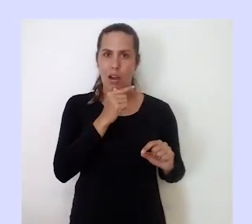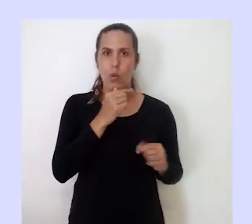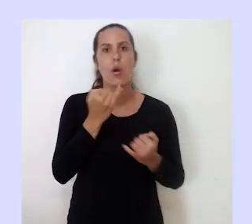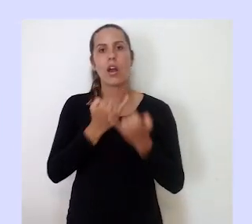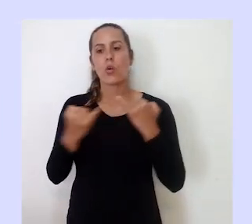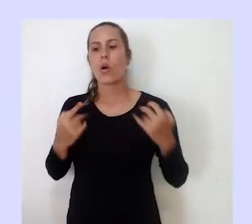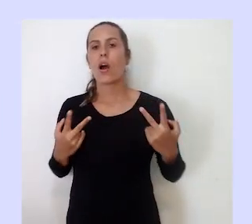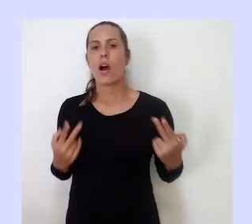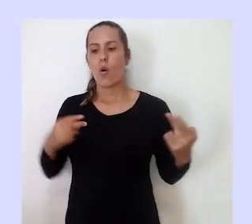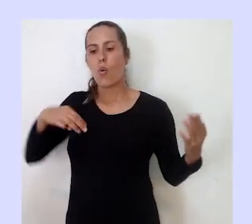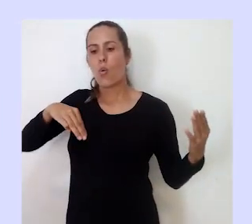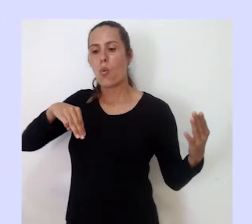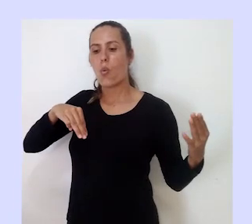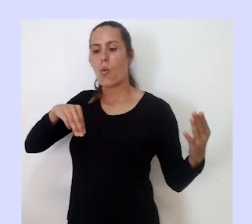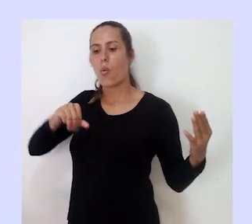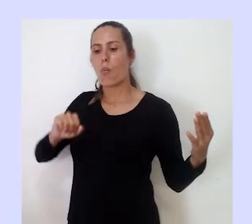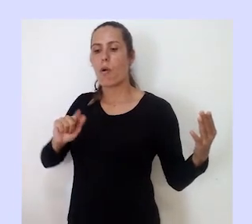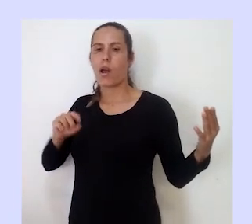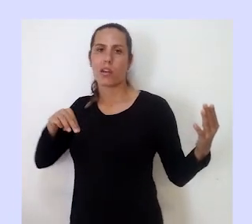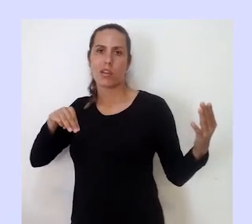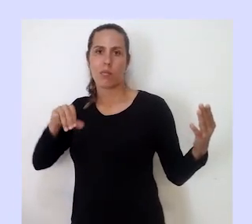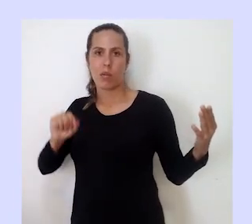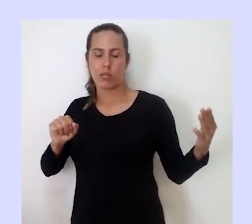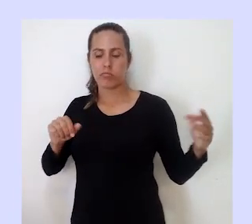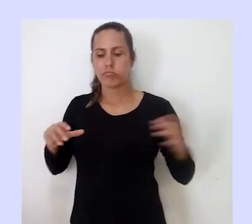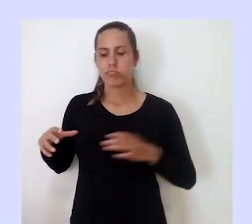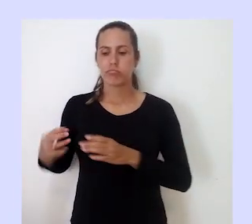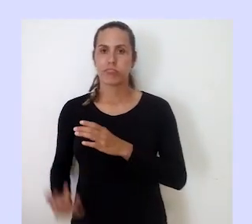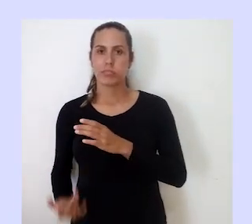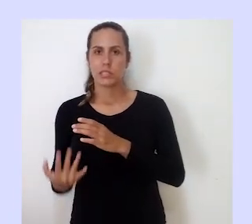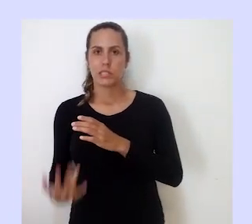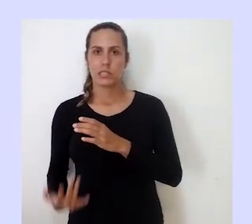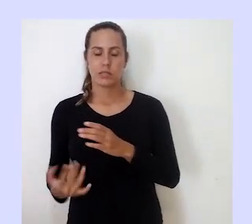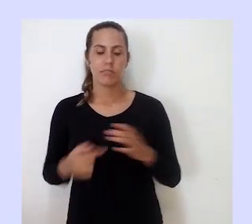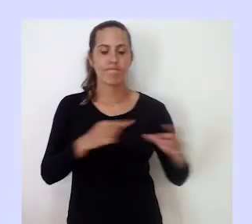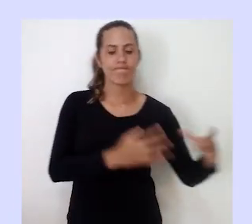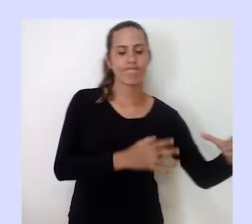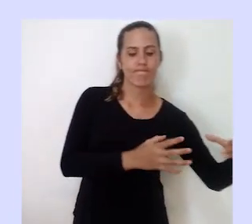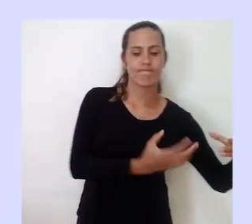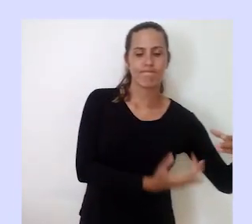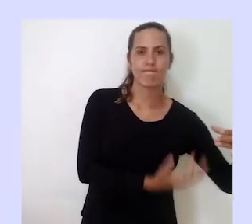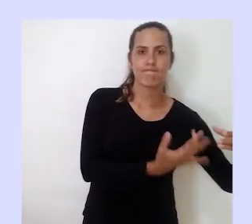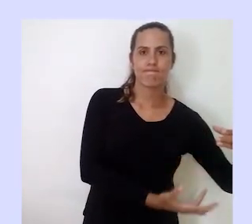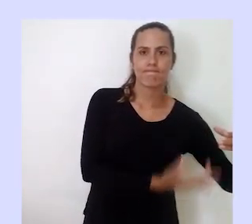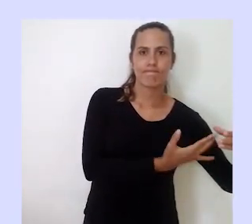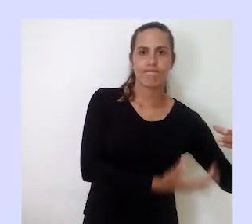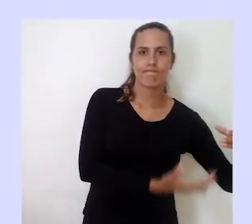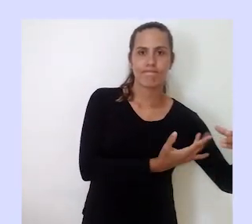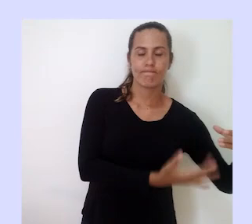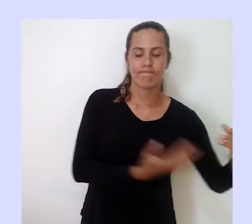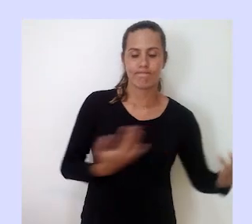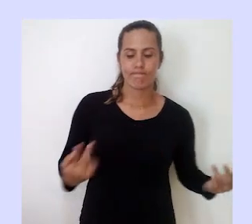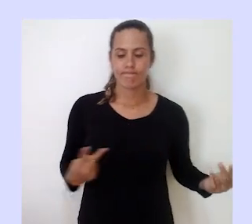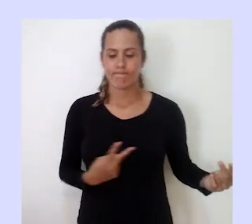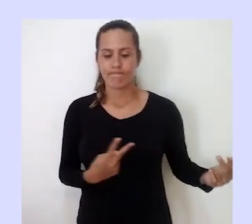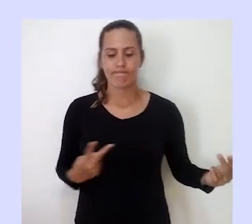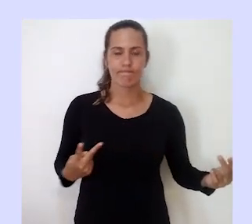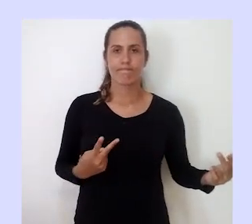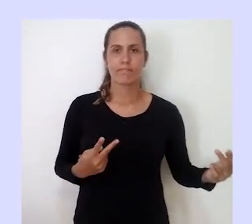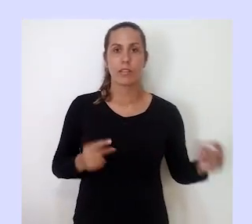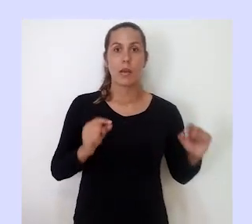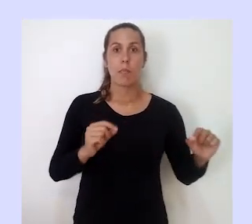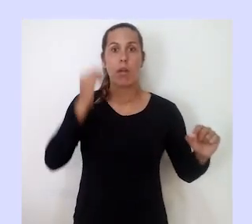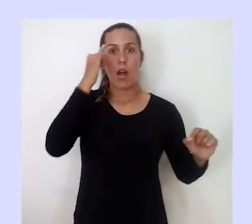magma. A ponto de que, vejam só, gente, se a Terra é feita uma panela de pressão, para